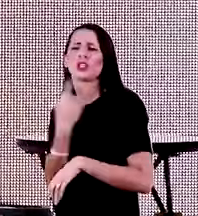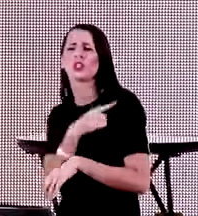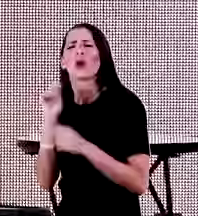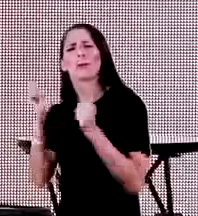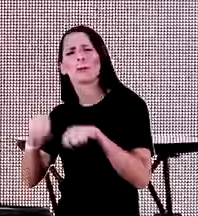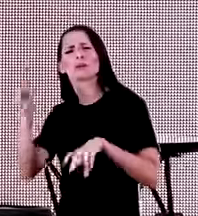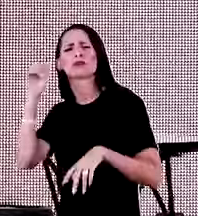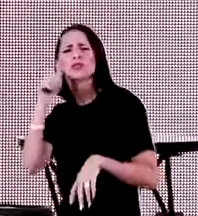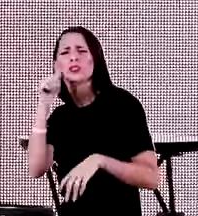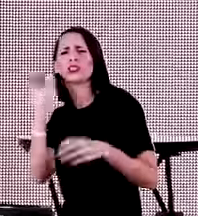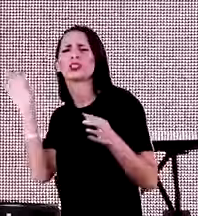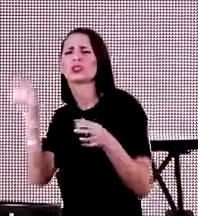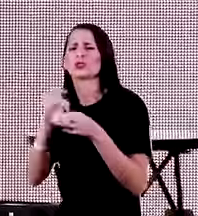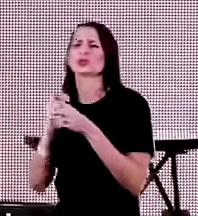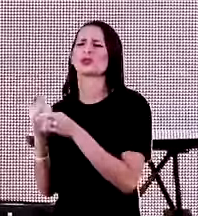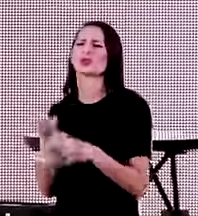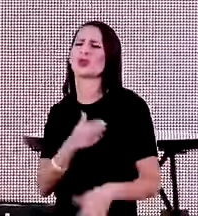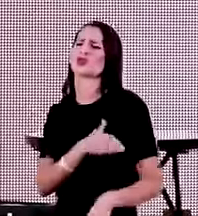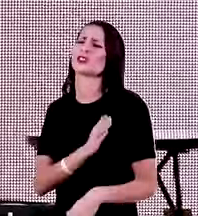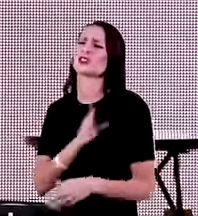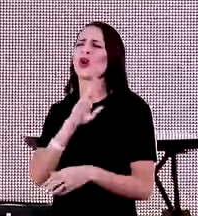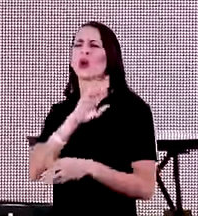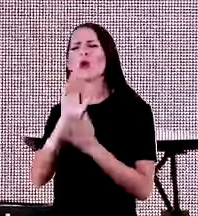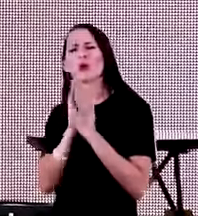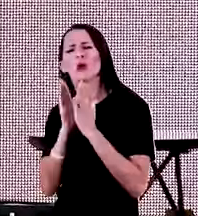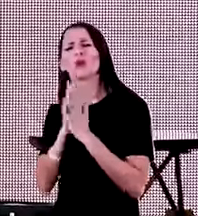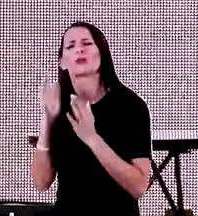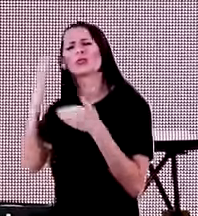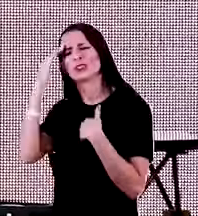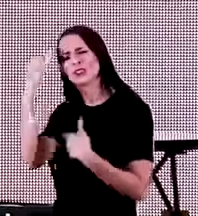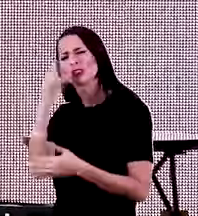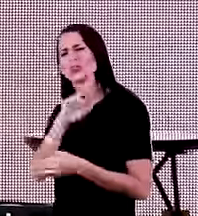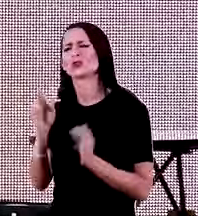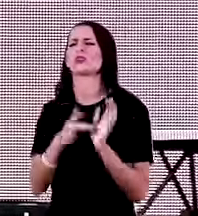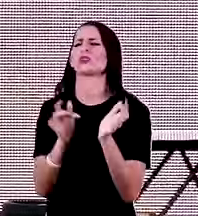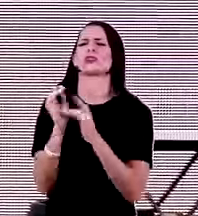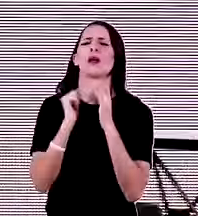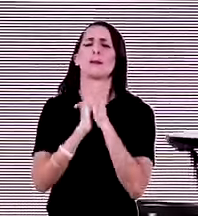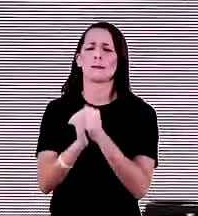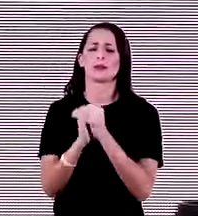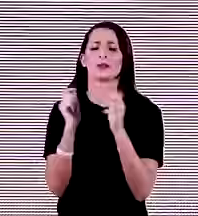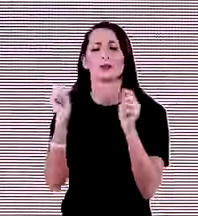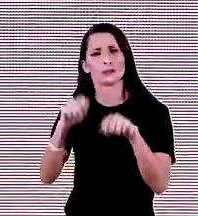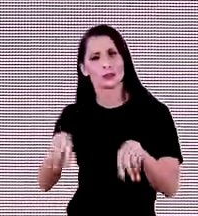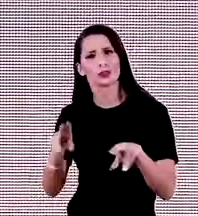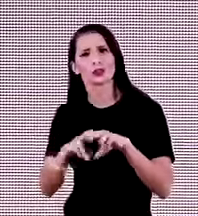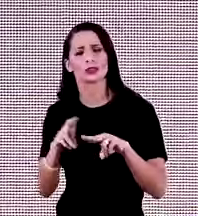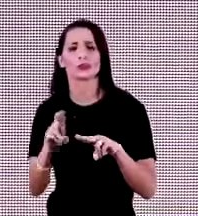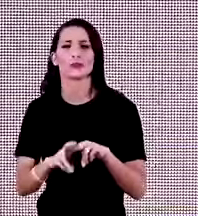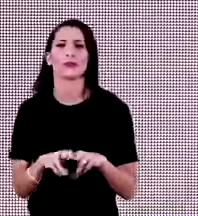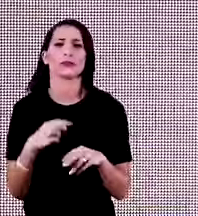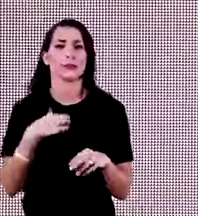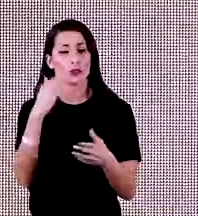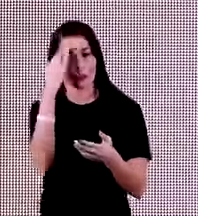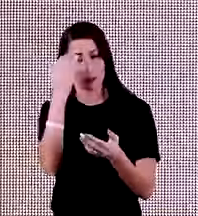oramos e Te agradecemos no nome de Jesus. Amém, amém? Pode sentar no seu lugar. Tenho certeza